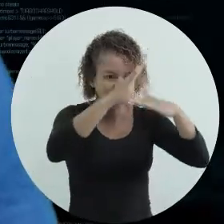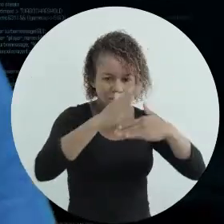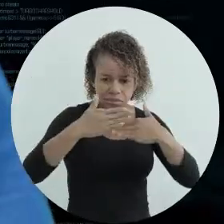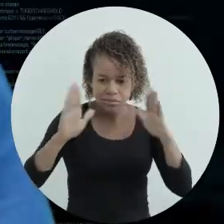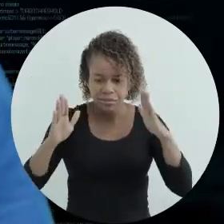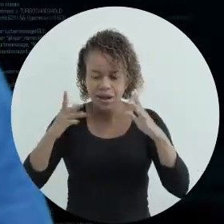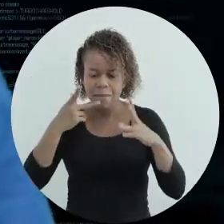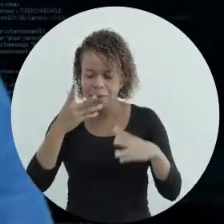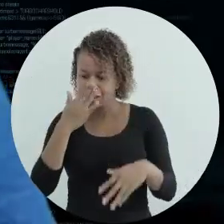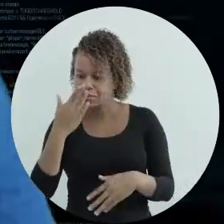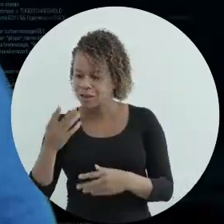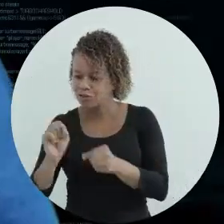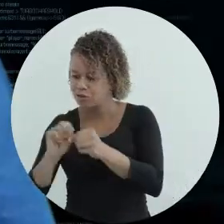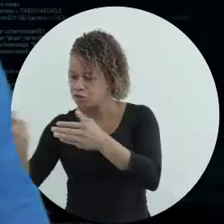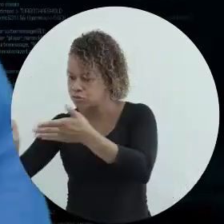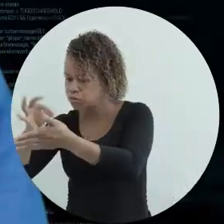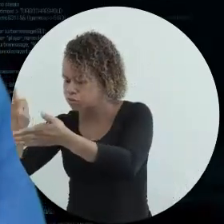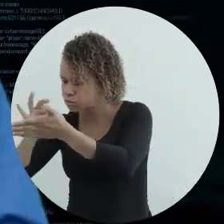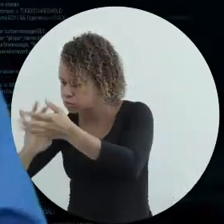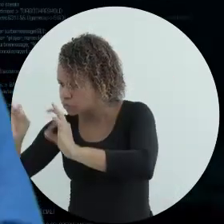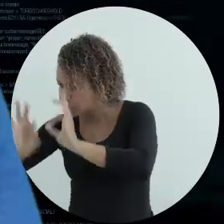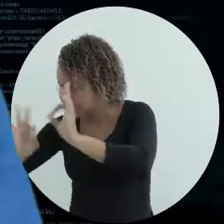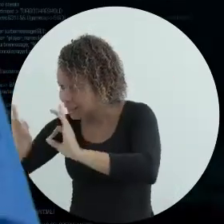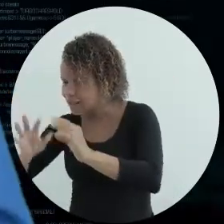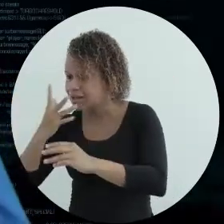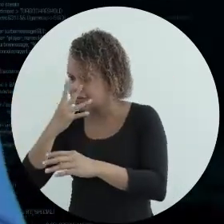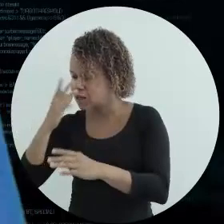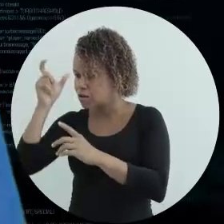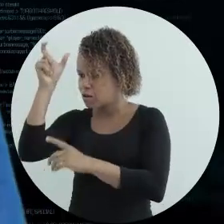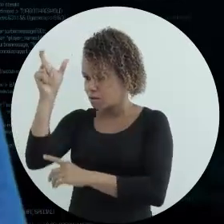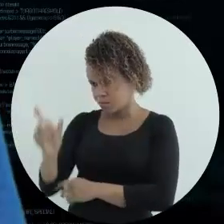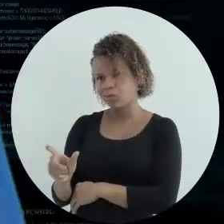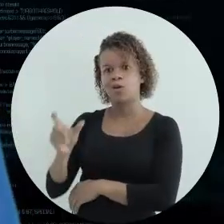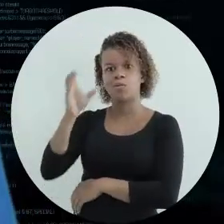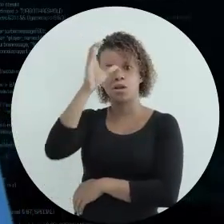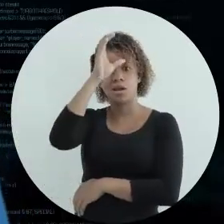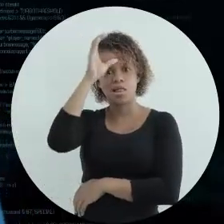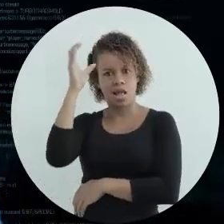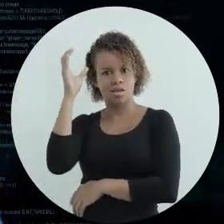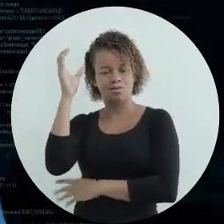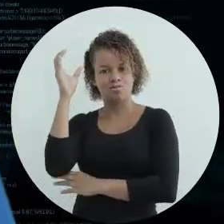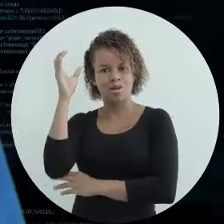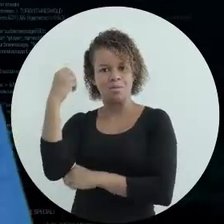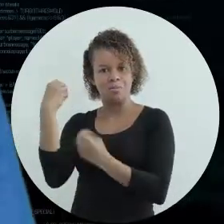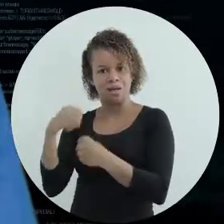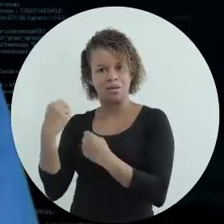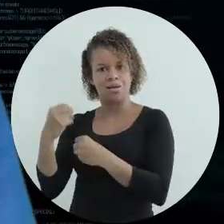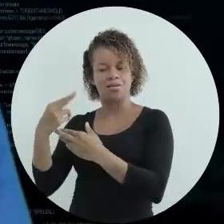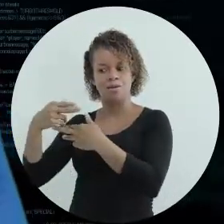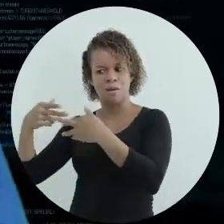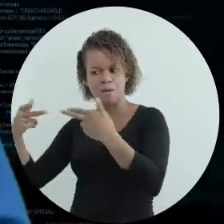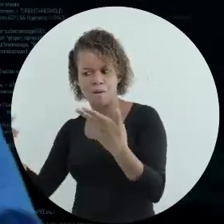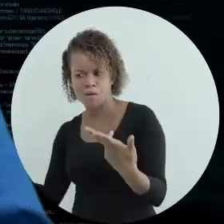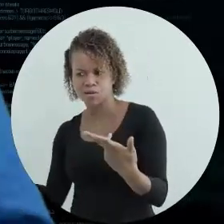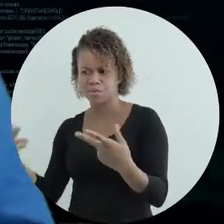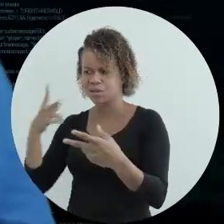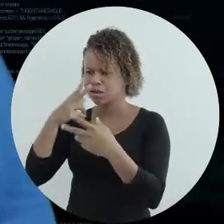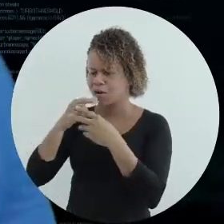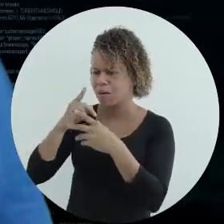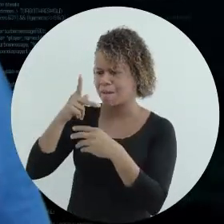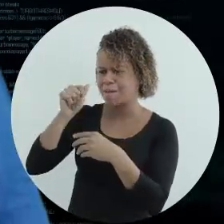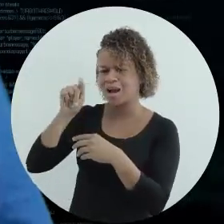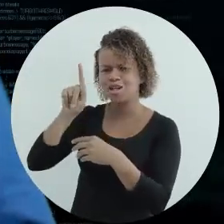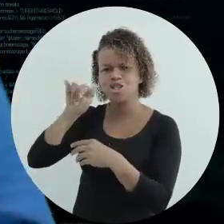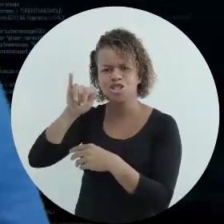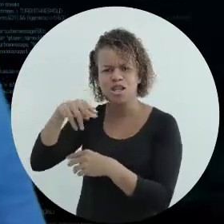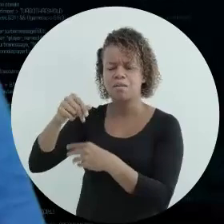Então ele se comporta como um cliente, ele solicita algo, ele precisa de algo, precisa de alguma página, precisa de algum vídeo, precisa